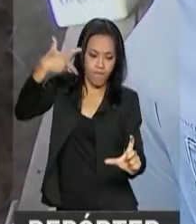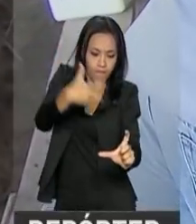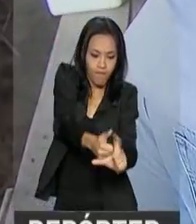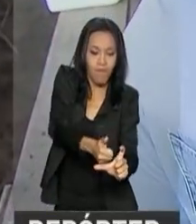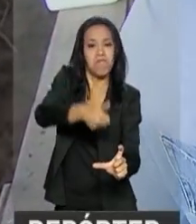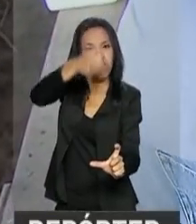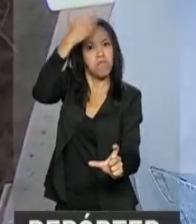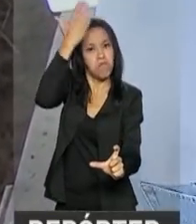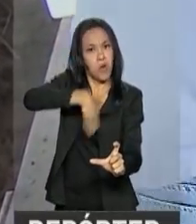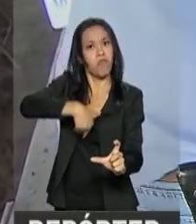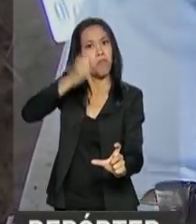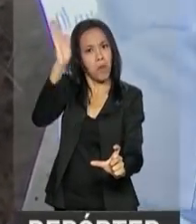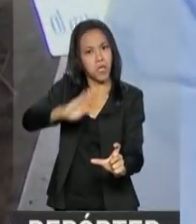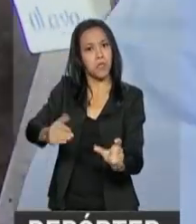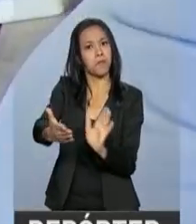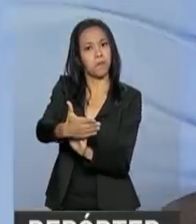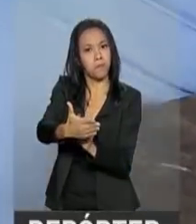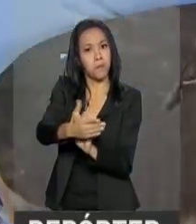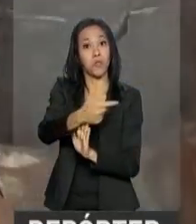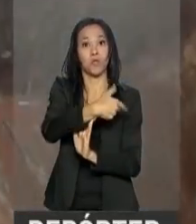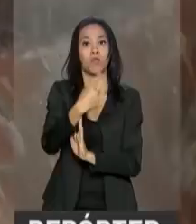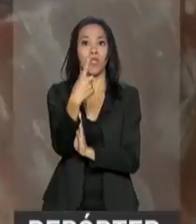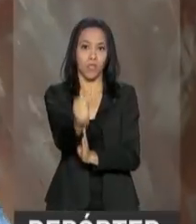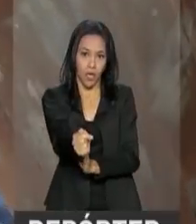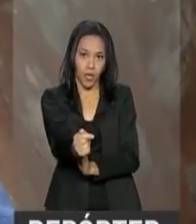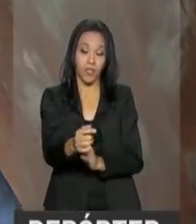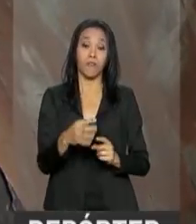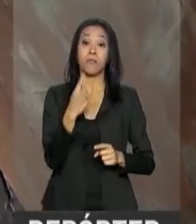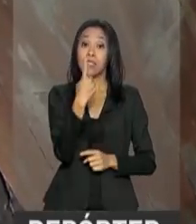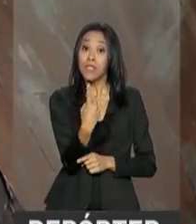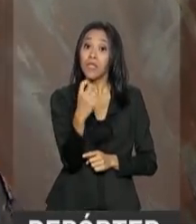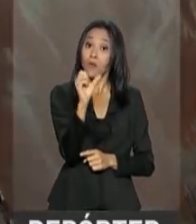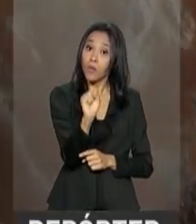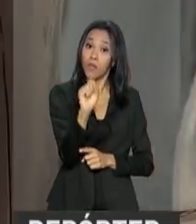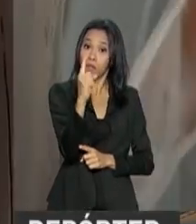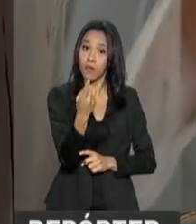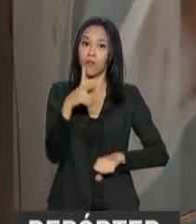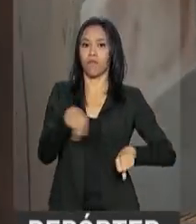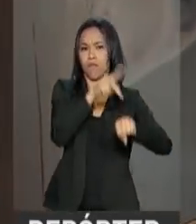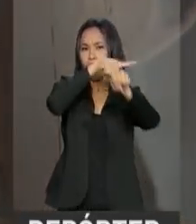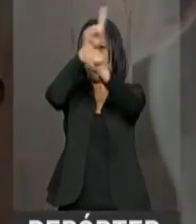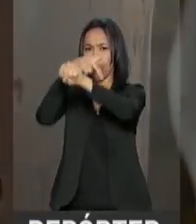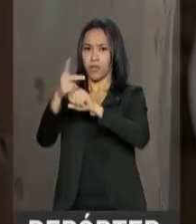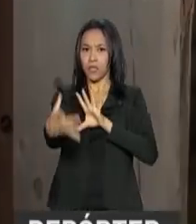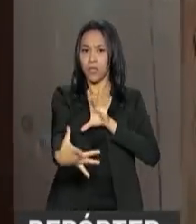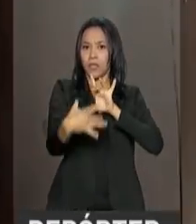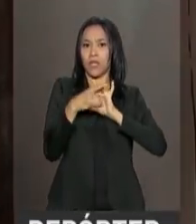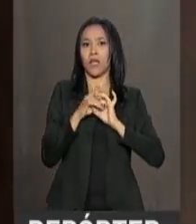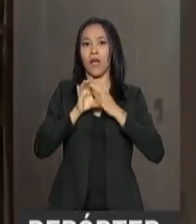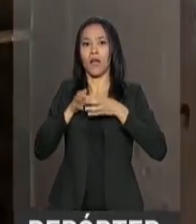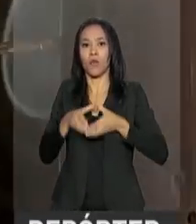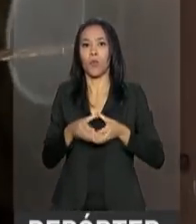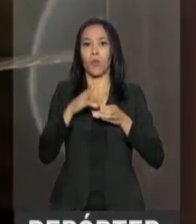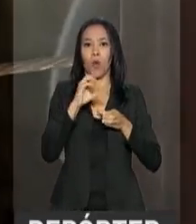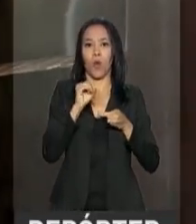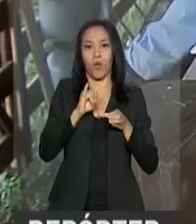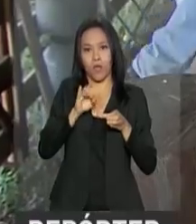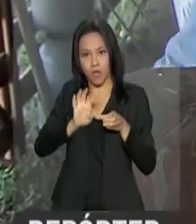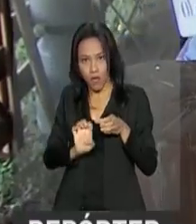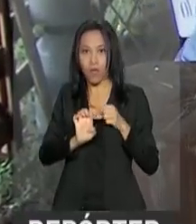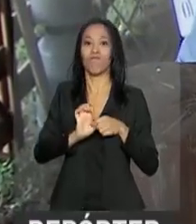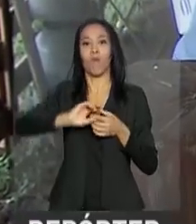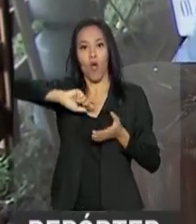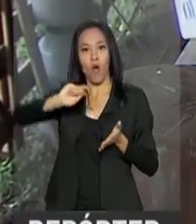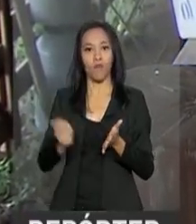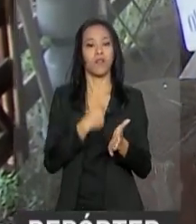certificação do Brasil em 2017. Os 181 países integrantes da OIE oficializam essa decisão